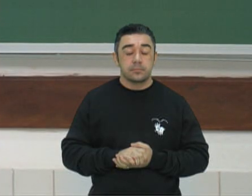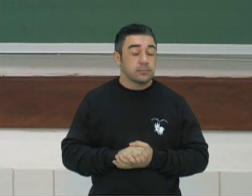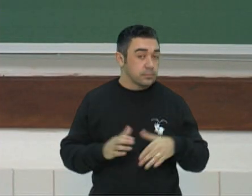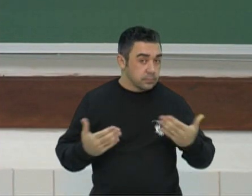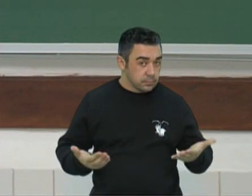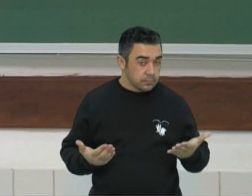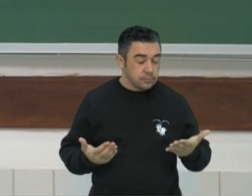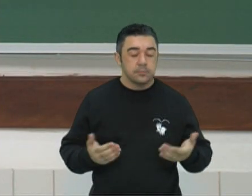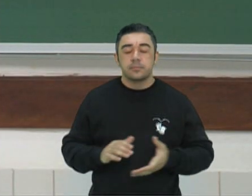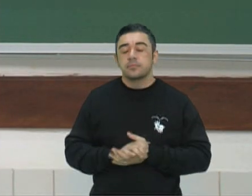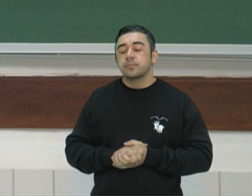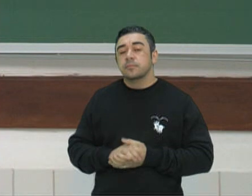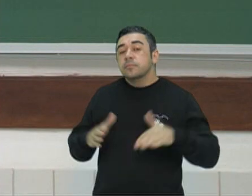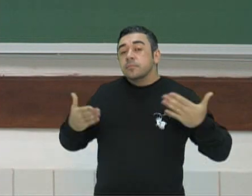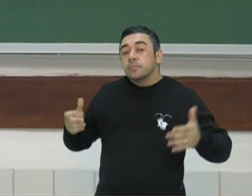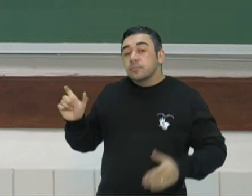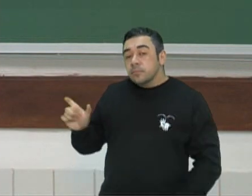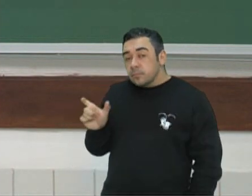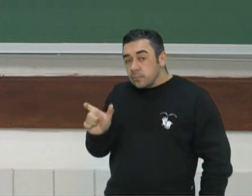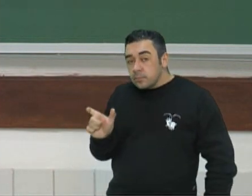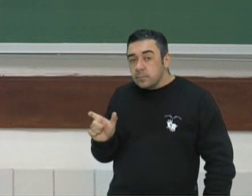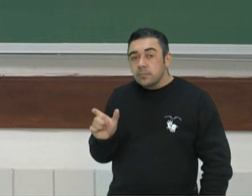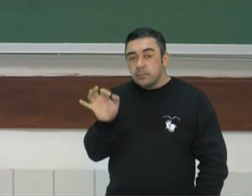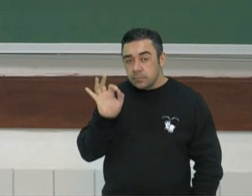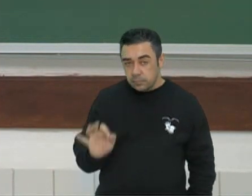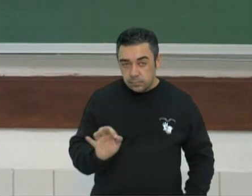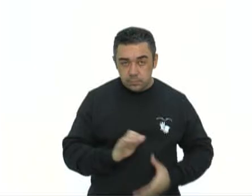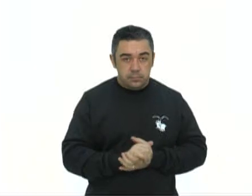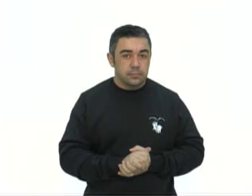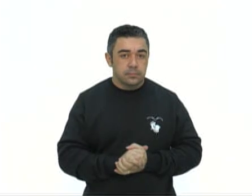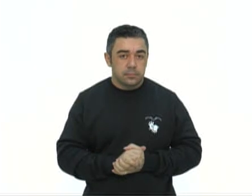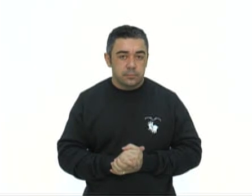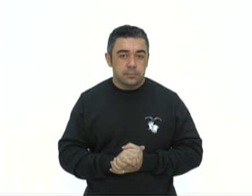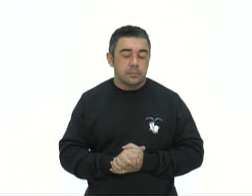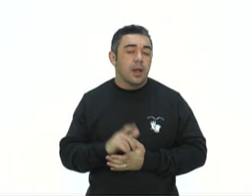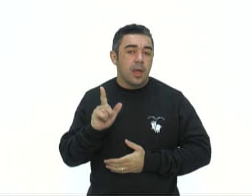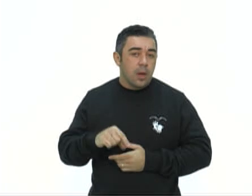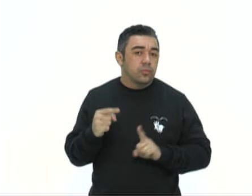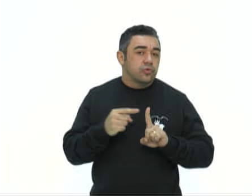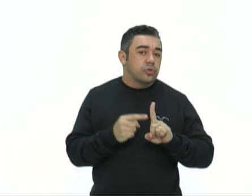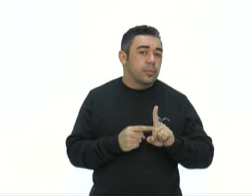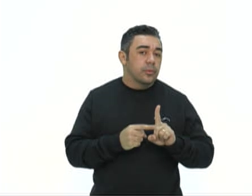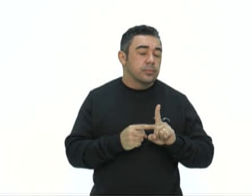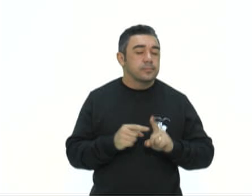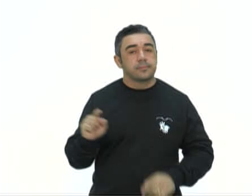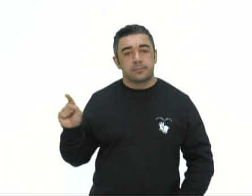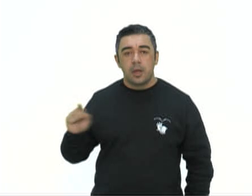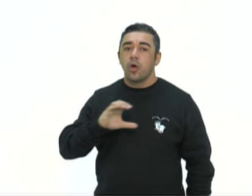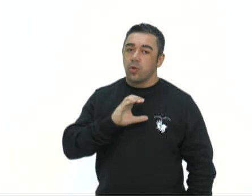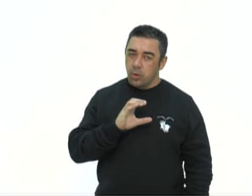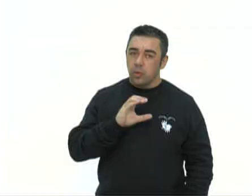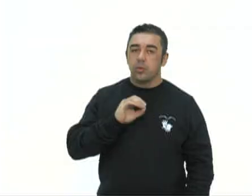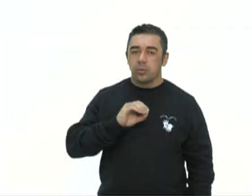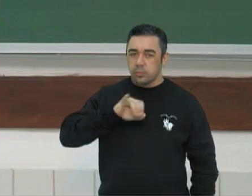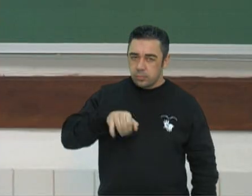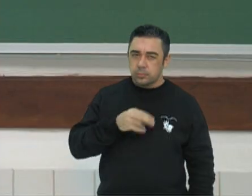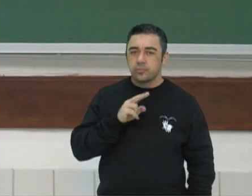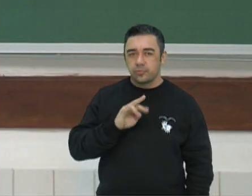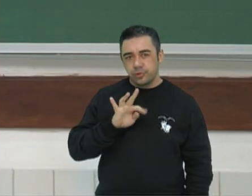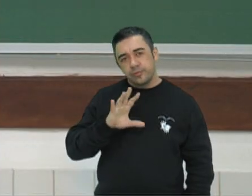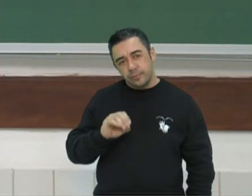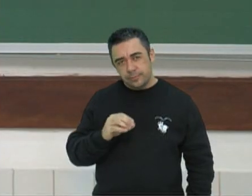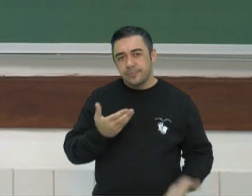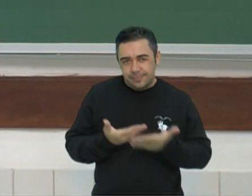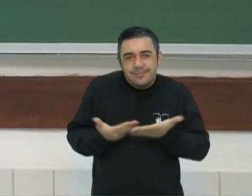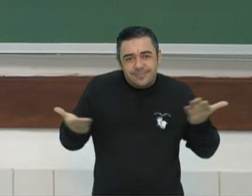Então tá, vamos lá. Qual é a palavrinha que cabe ali? O tecido adiposo é um tipo de tecido conjuntivo, tá? Lembrando,